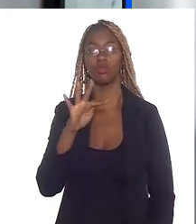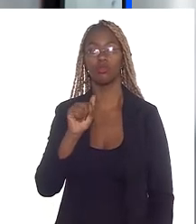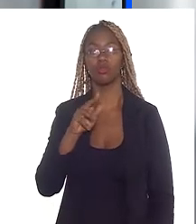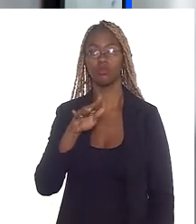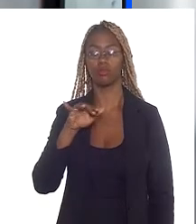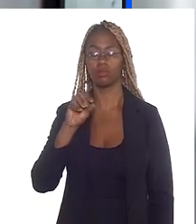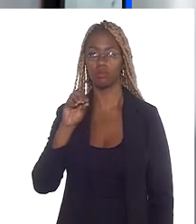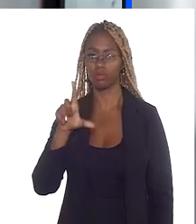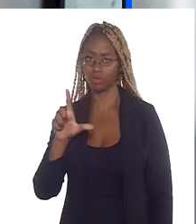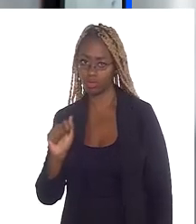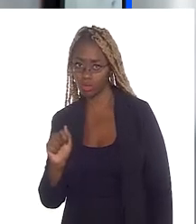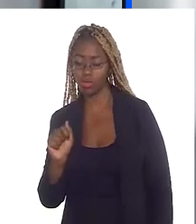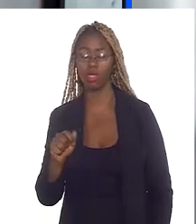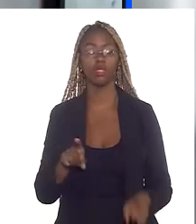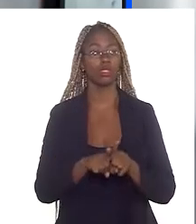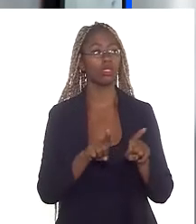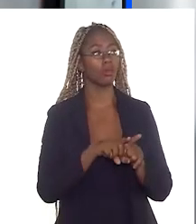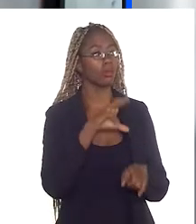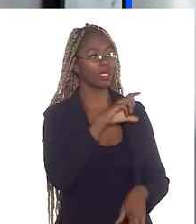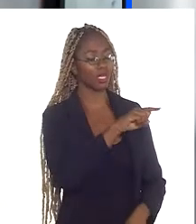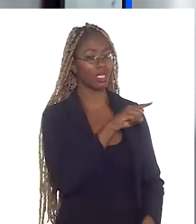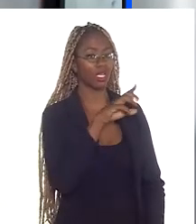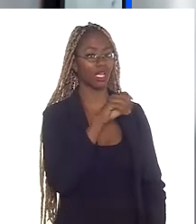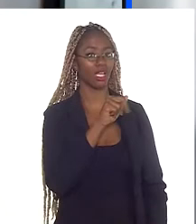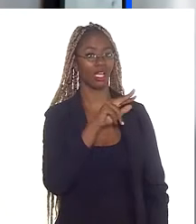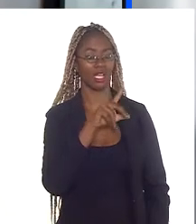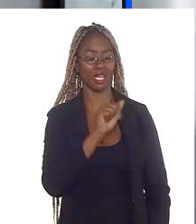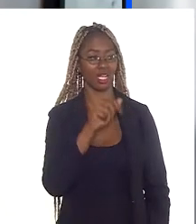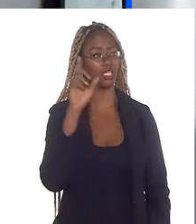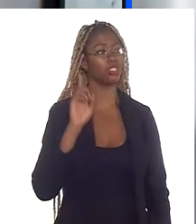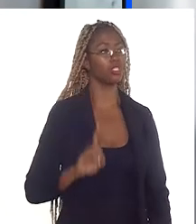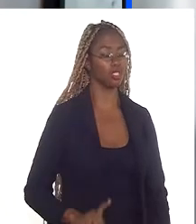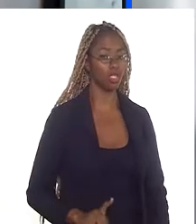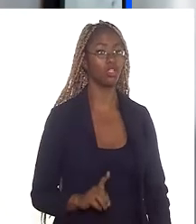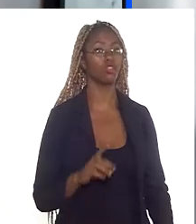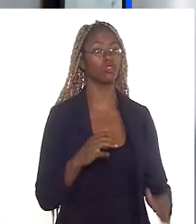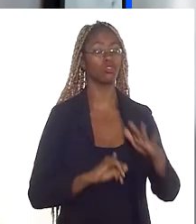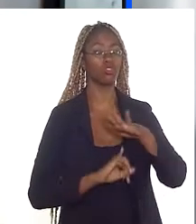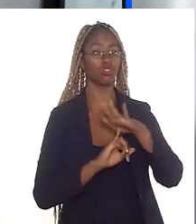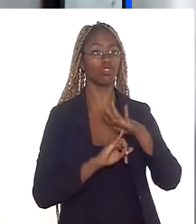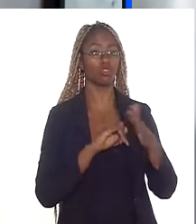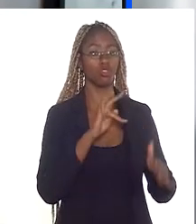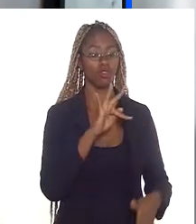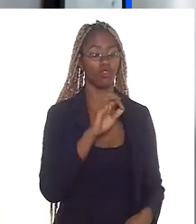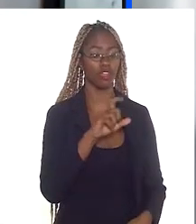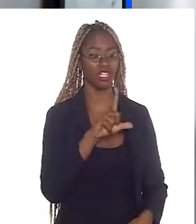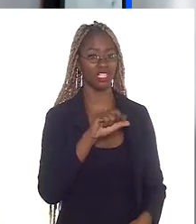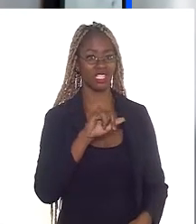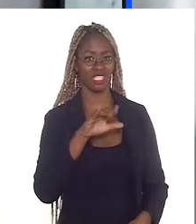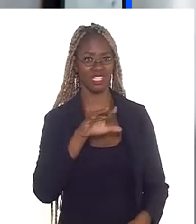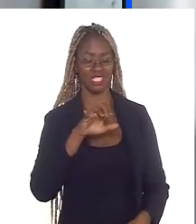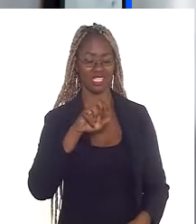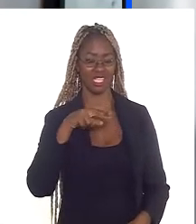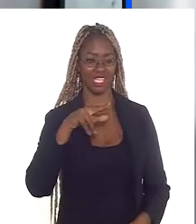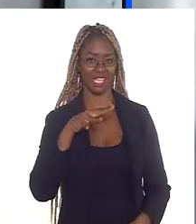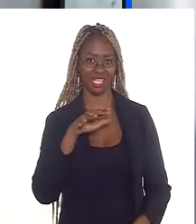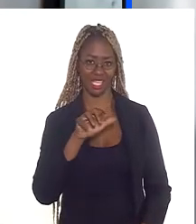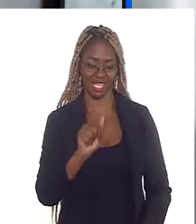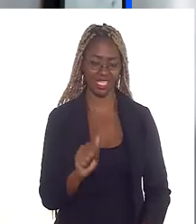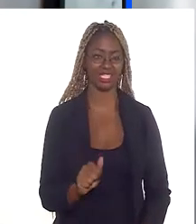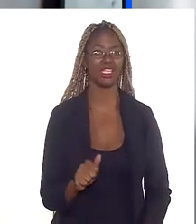e com Carla Furtado psicóloga e diretora do Instituto feliz ciência que atua no Brasil e em Portugal